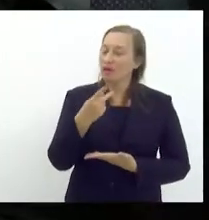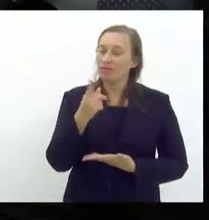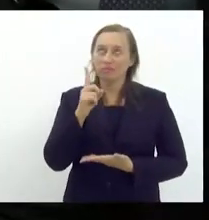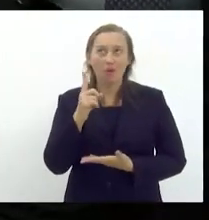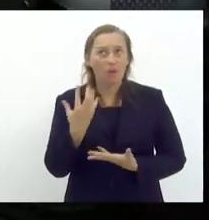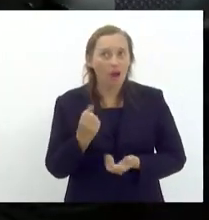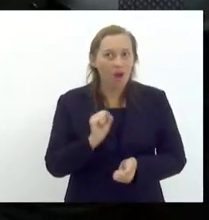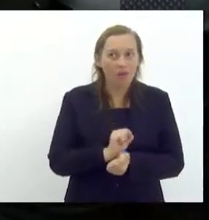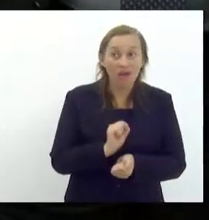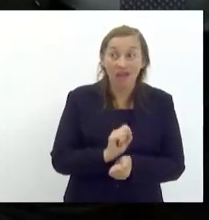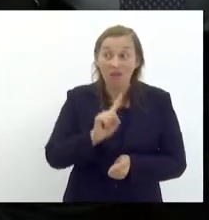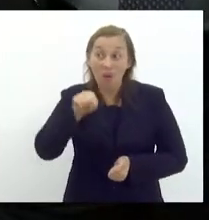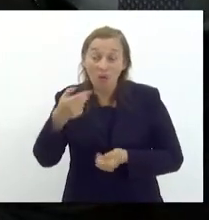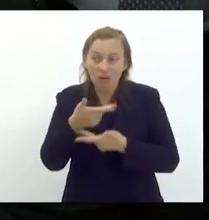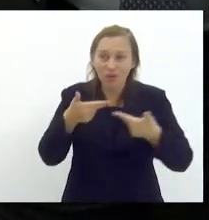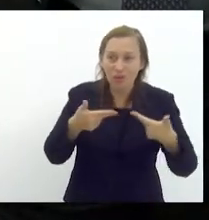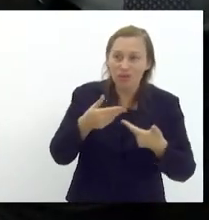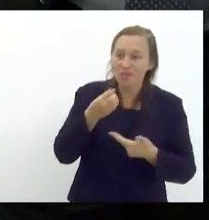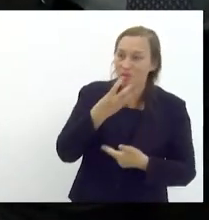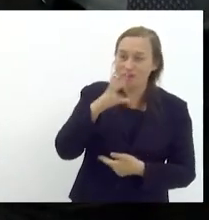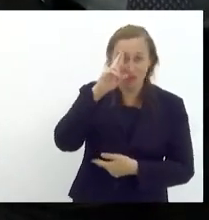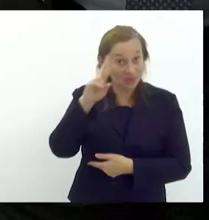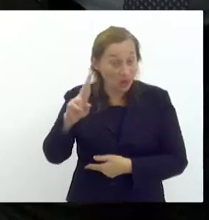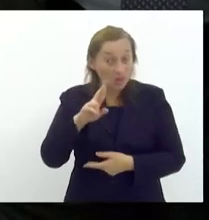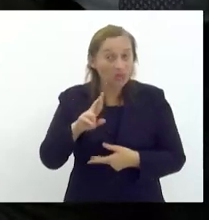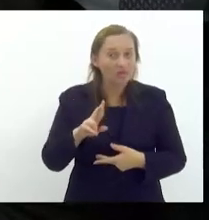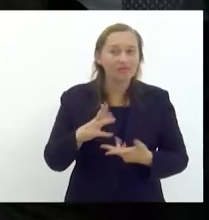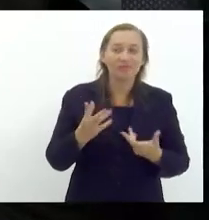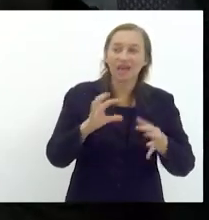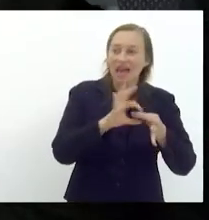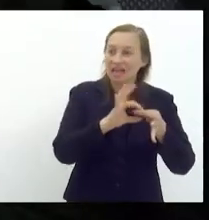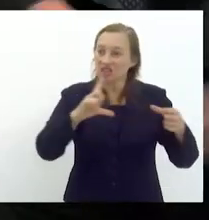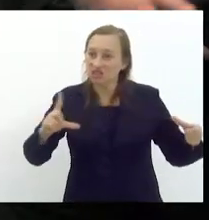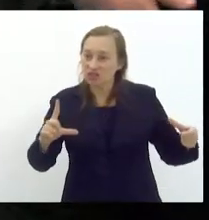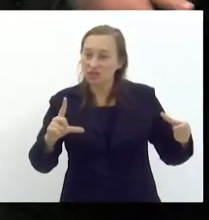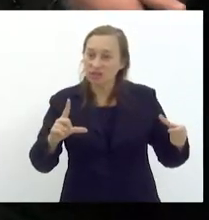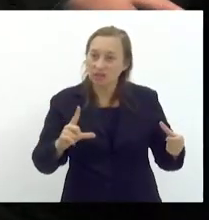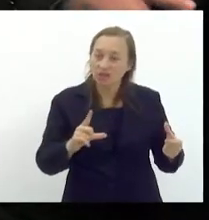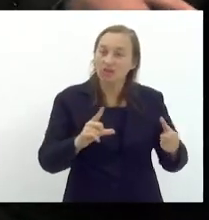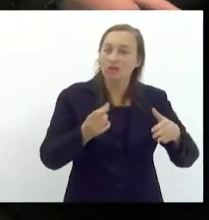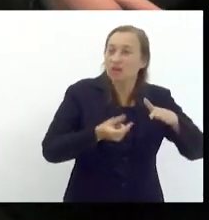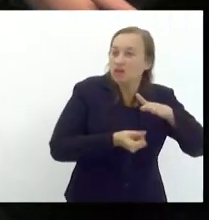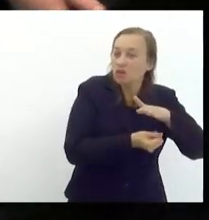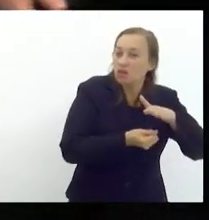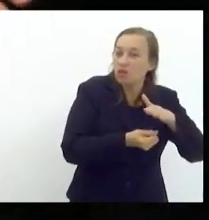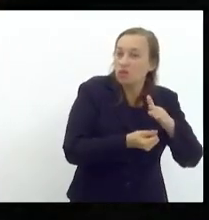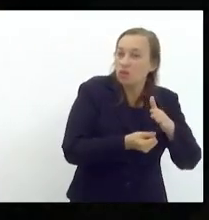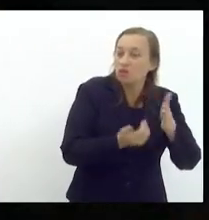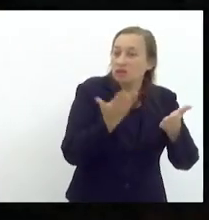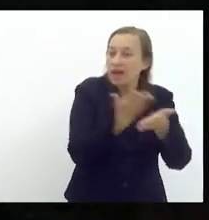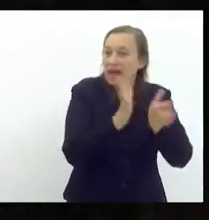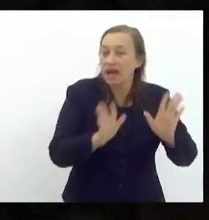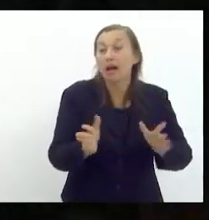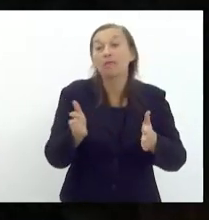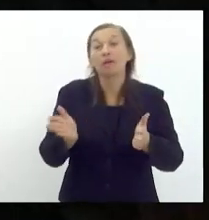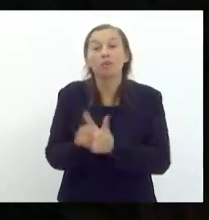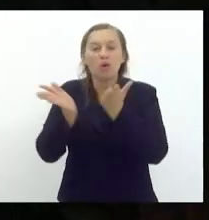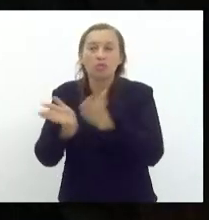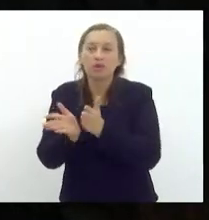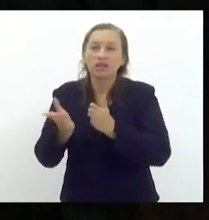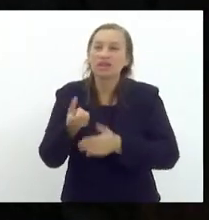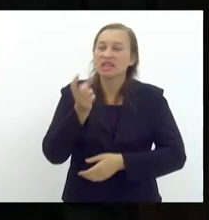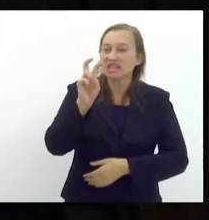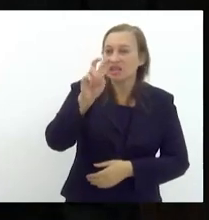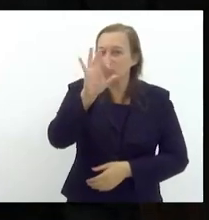esperava outra coisa de vossa excelência a desvinculação do fundo de combate à pobreza para garantir ali os